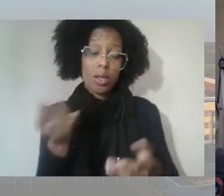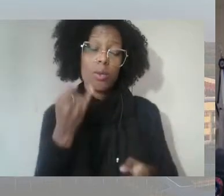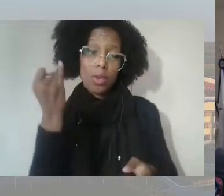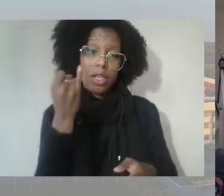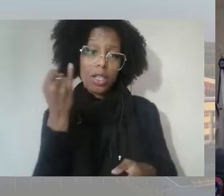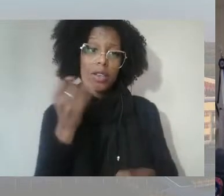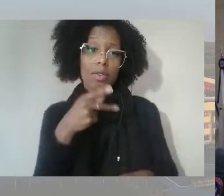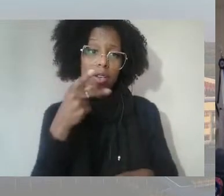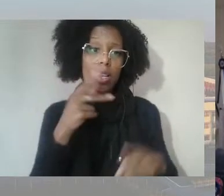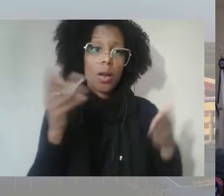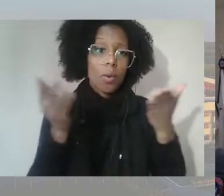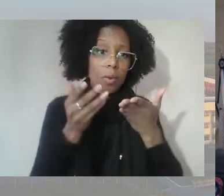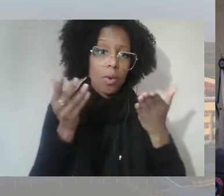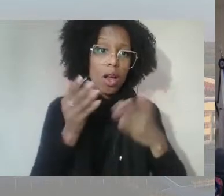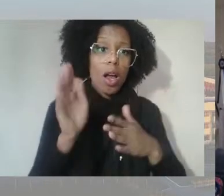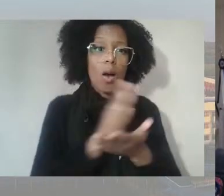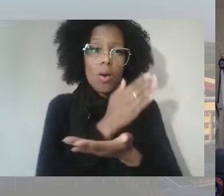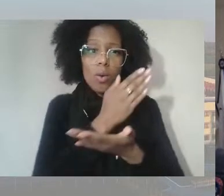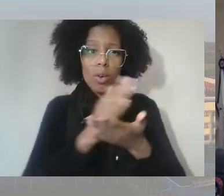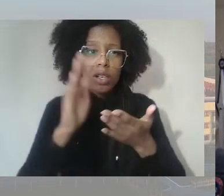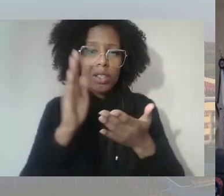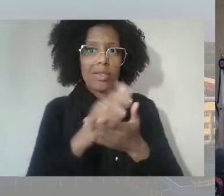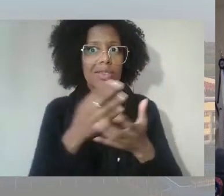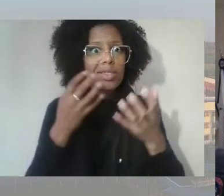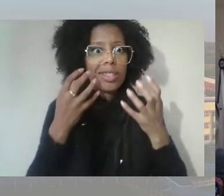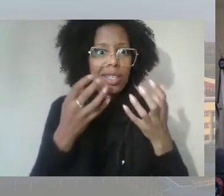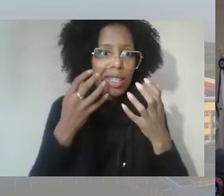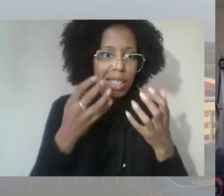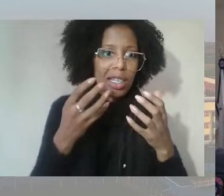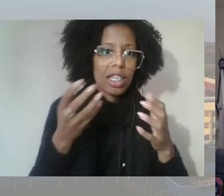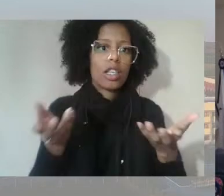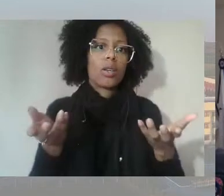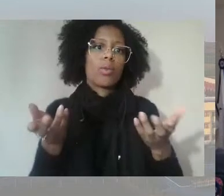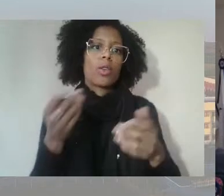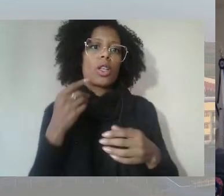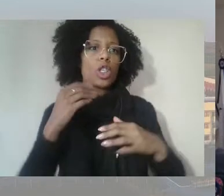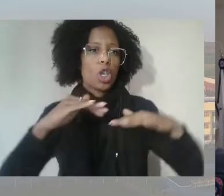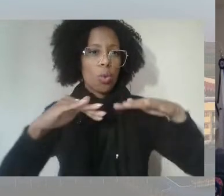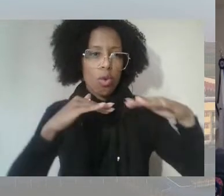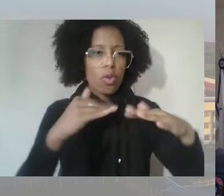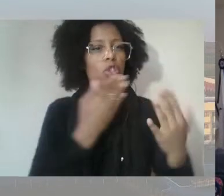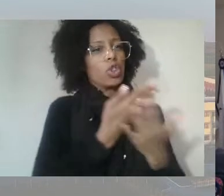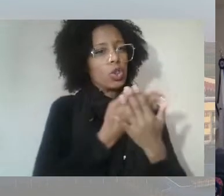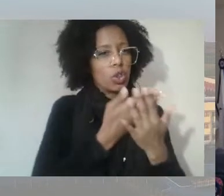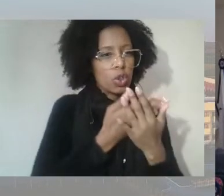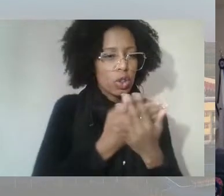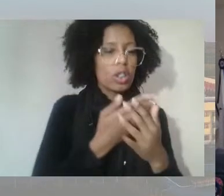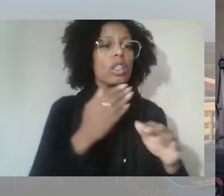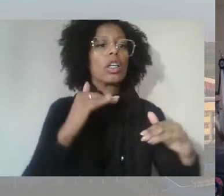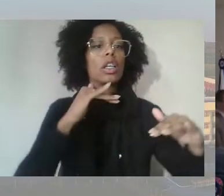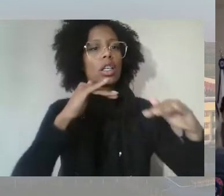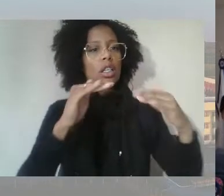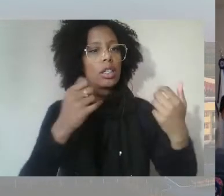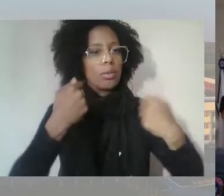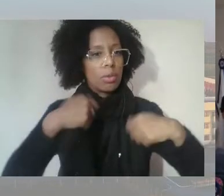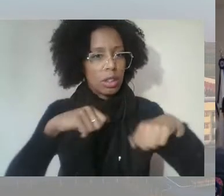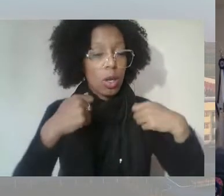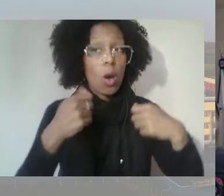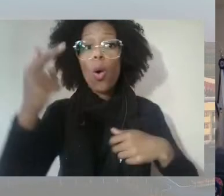porque alguns querem defender mais o movimento estudantil se manifestar e outros